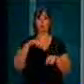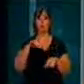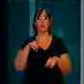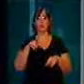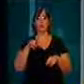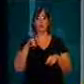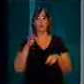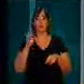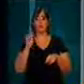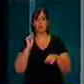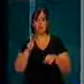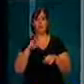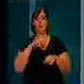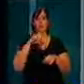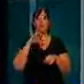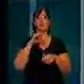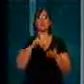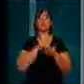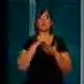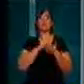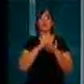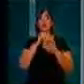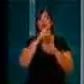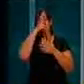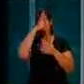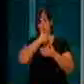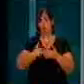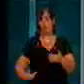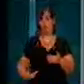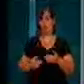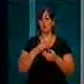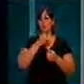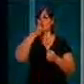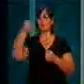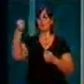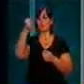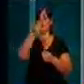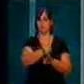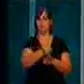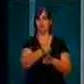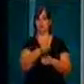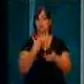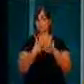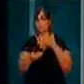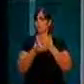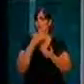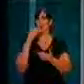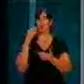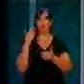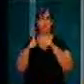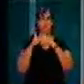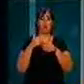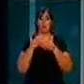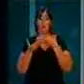secretário, que é nomeado pelo governador, e o prefeito da capital nada tem a ver com essa atividade. Assim, diante...